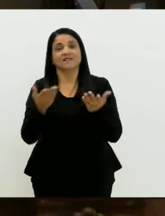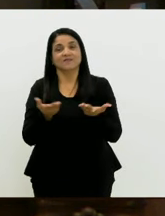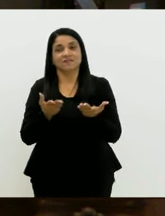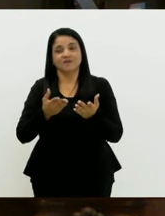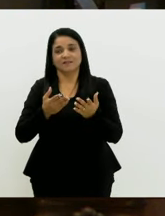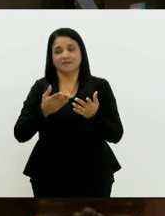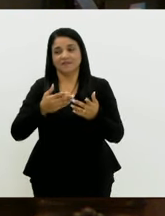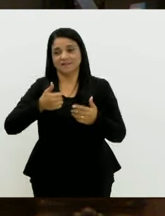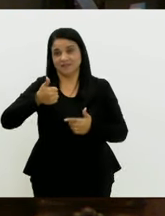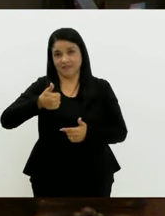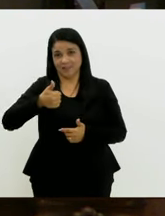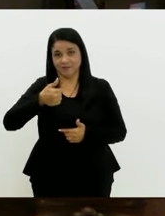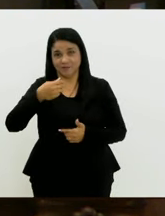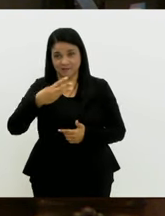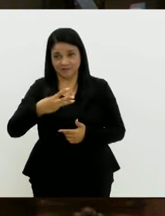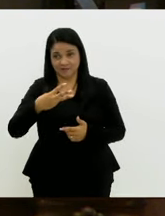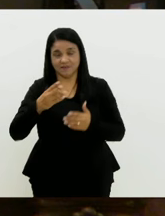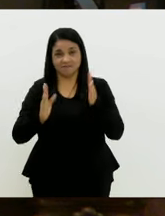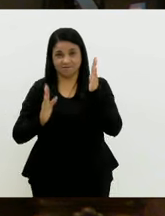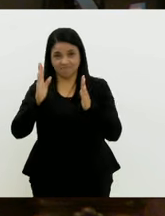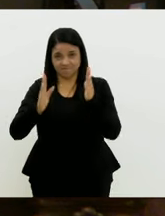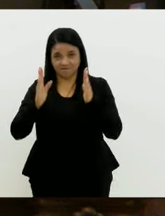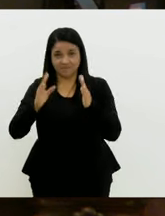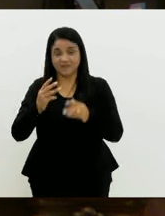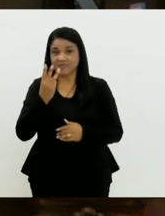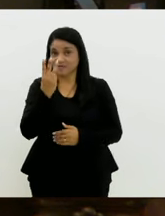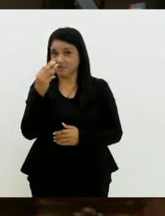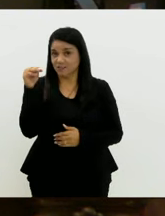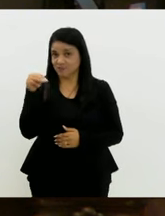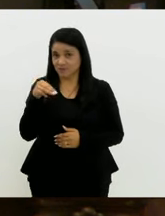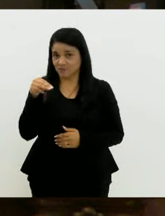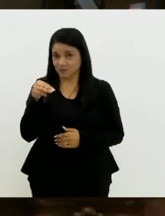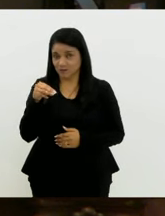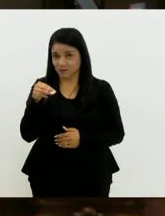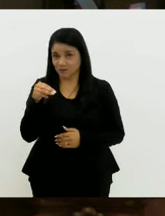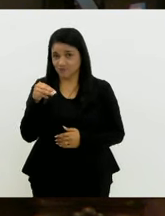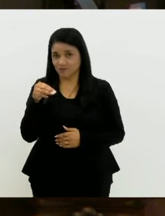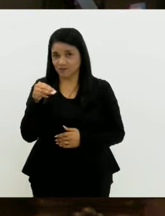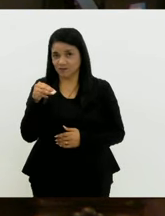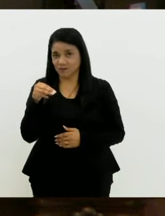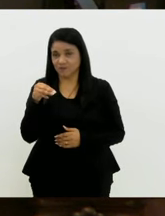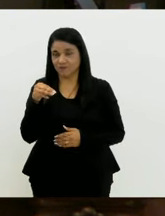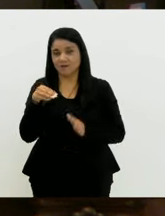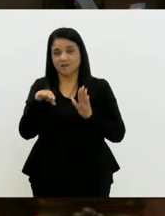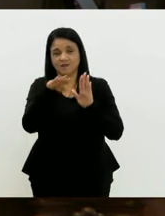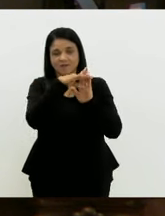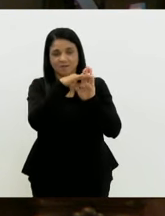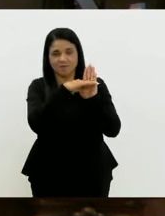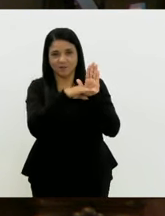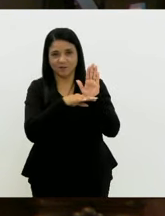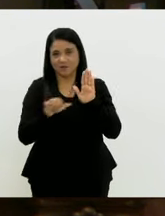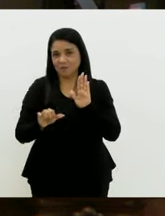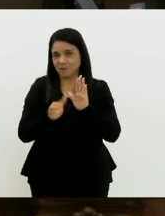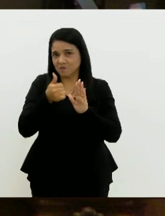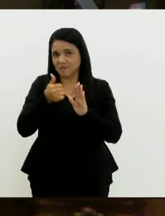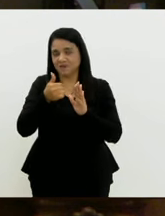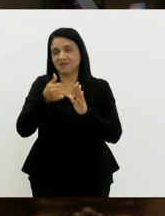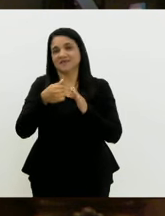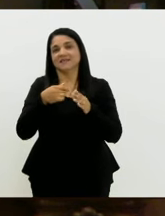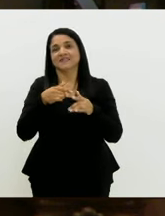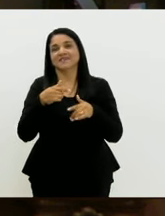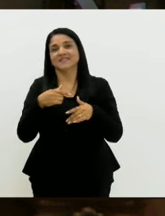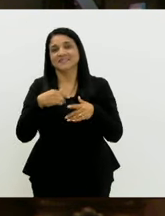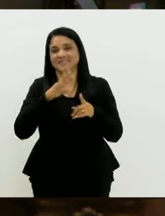legislatura e, dentro de 3 minutos, passaremos a apreciação da pauta da primeira sessão ordinária da segunda